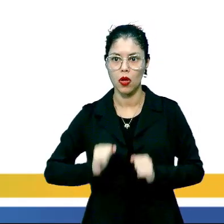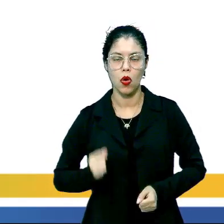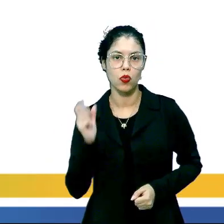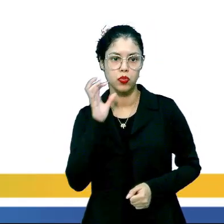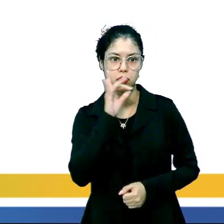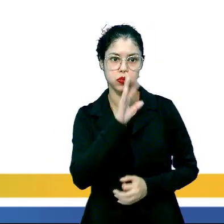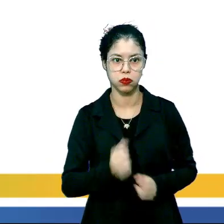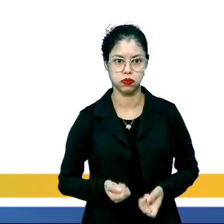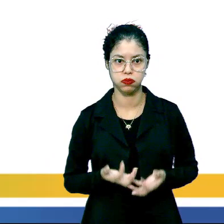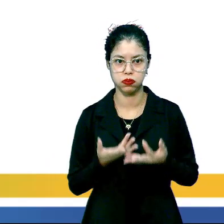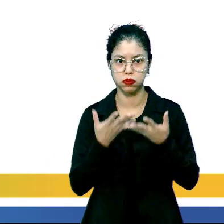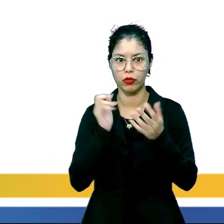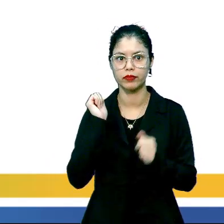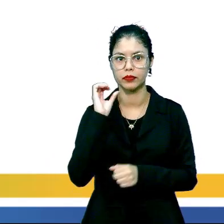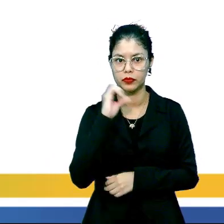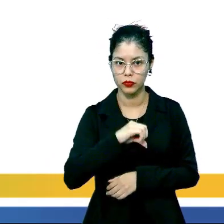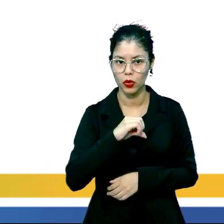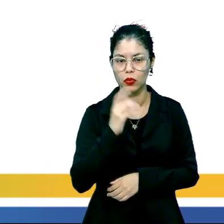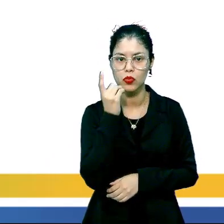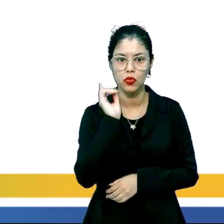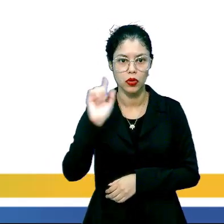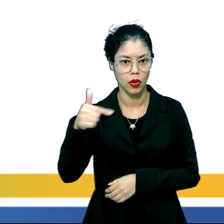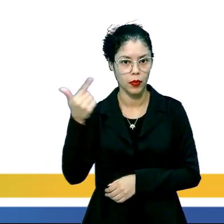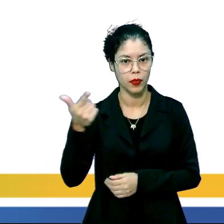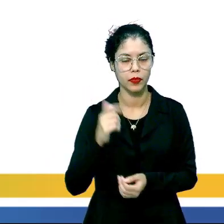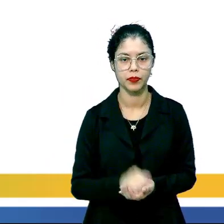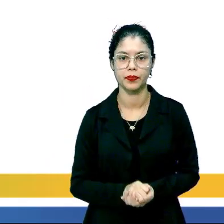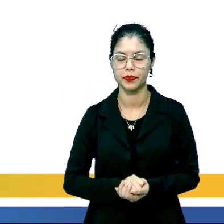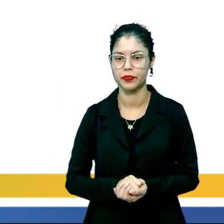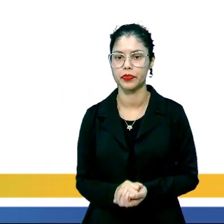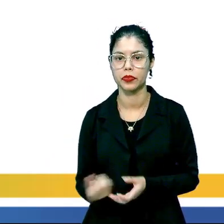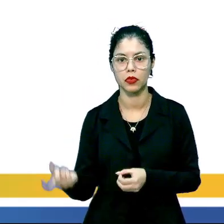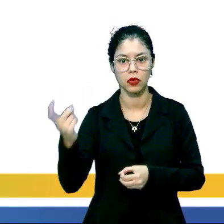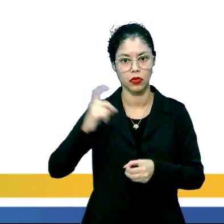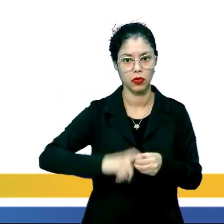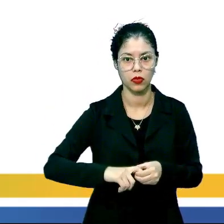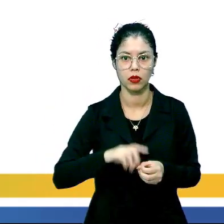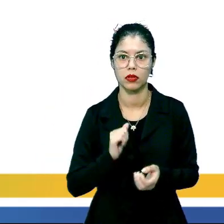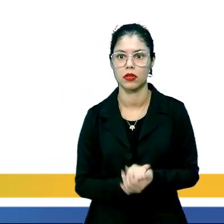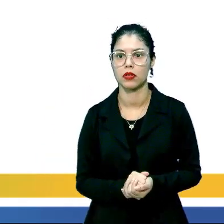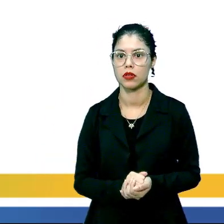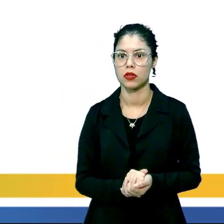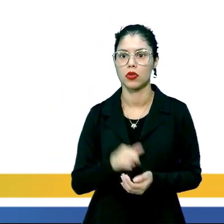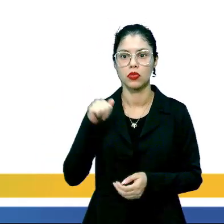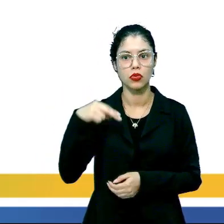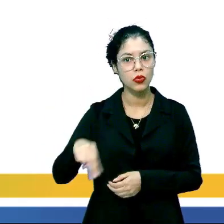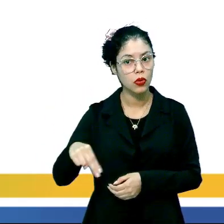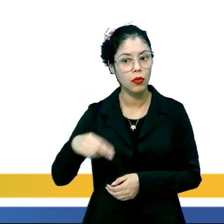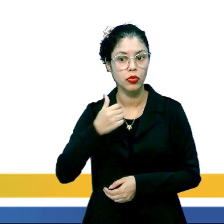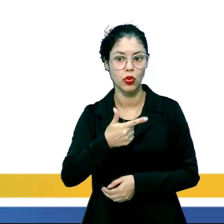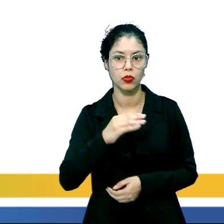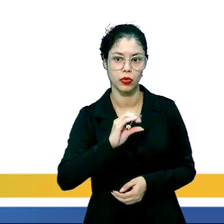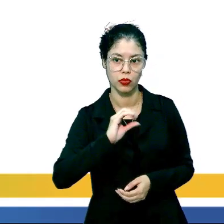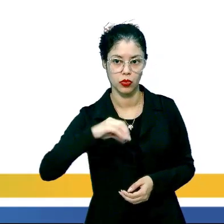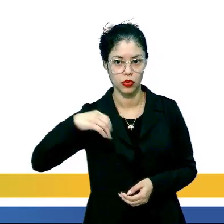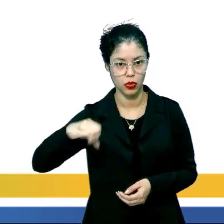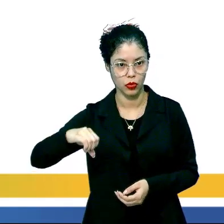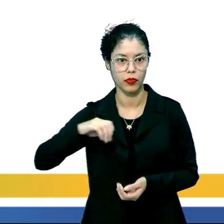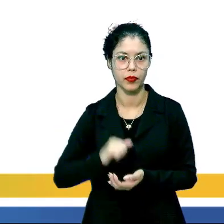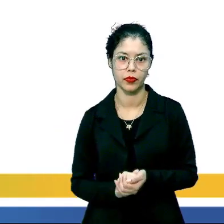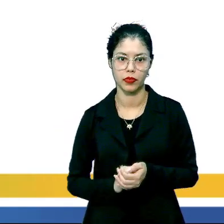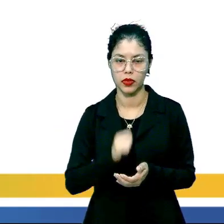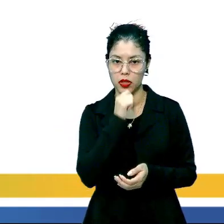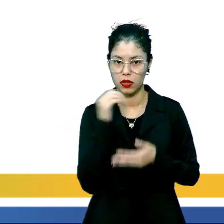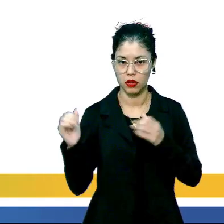superaquecimento danificaram, 9 dias após ter sido inaugurado. Voltou a funcionar em novembro de 2009, atingindo